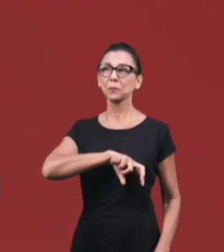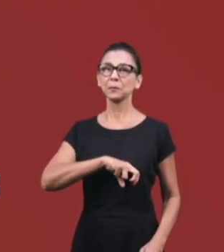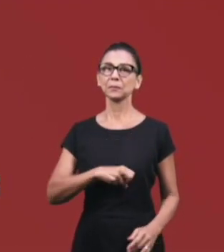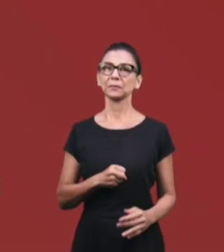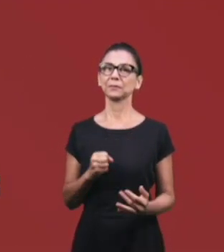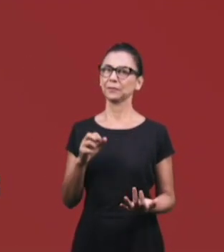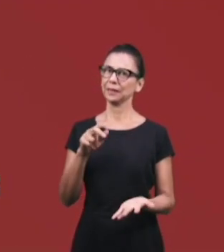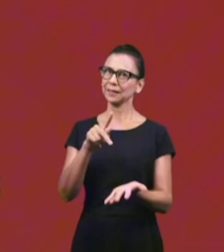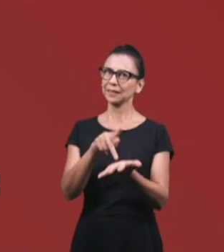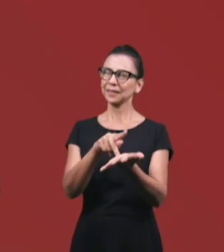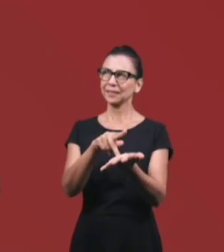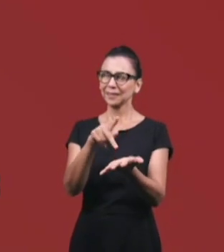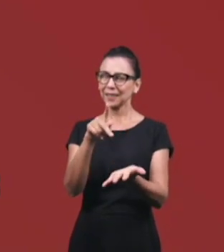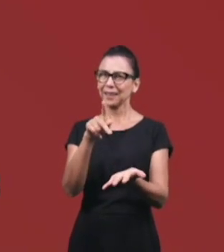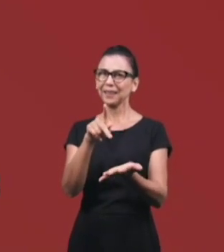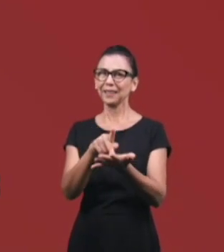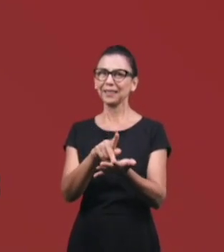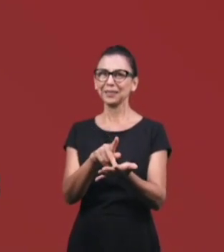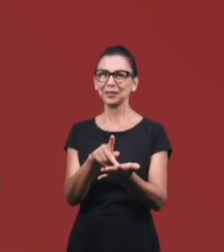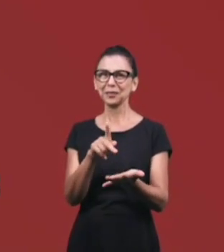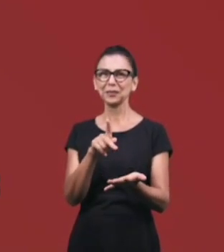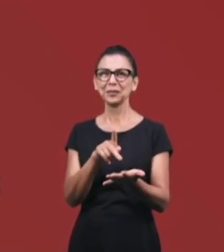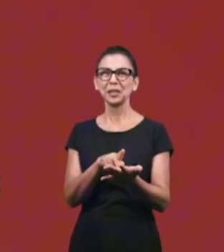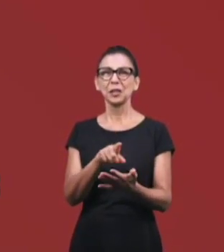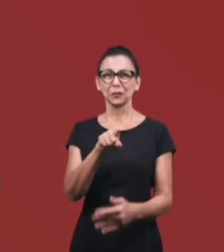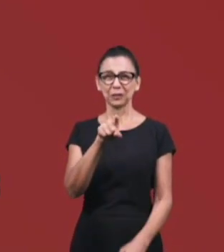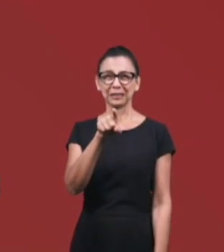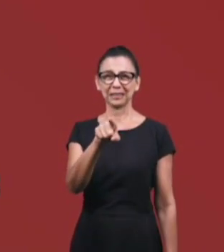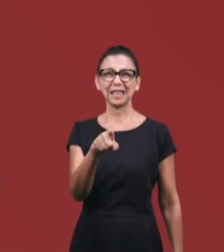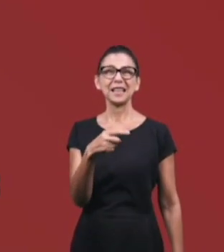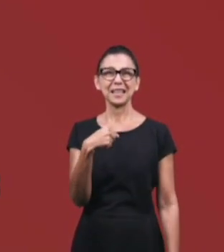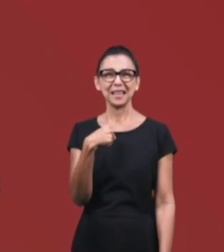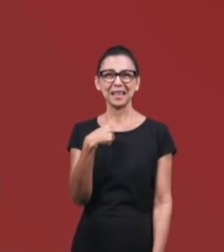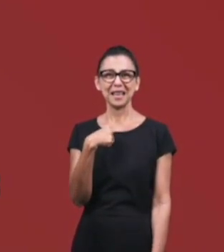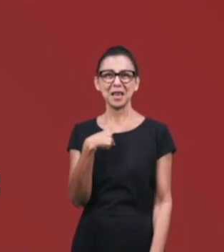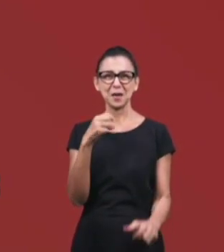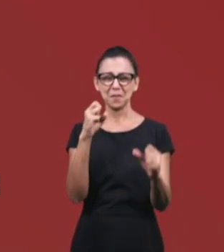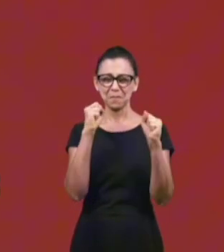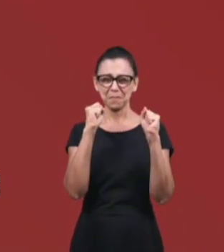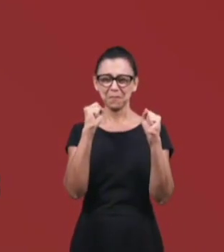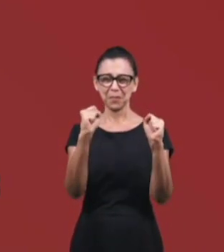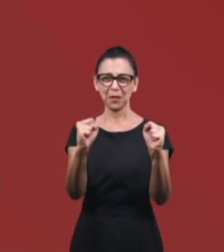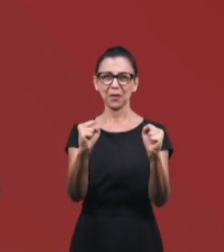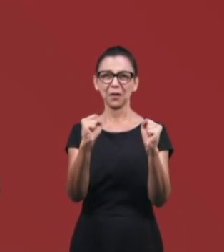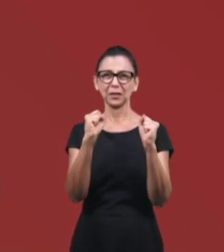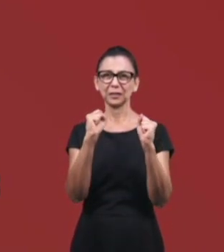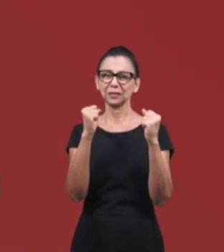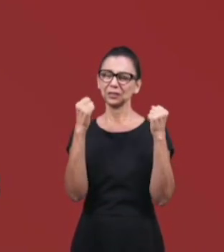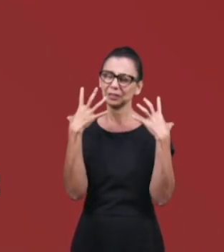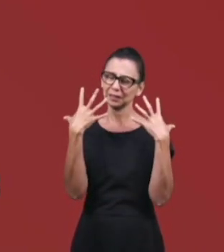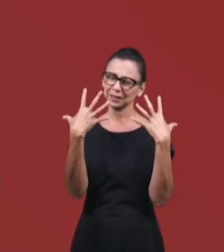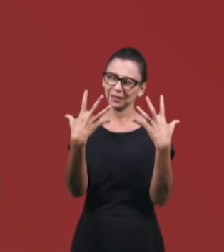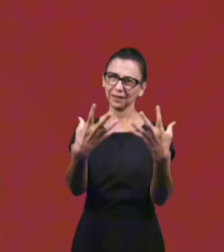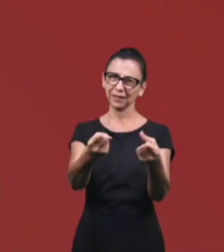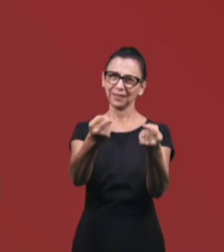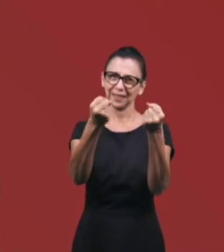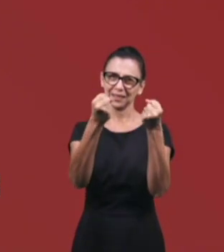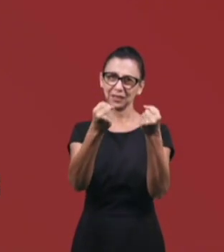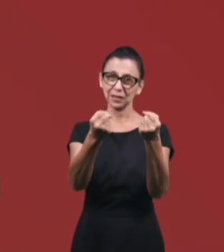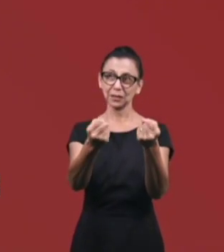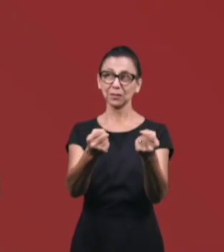o amor verdadeiro que o homem pode.